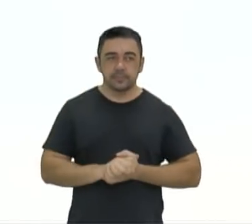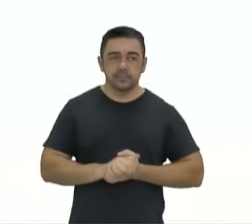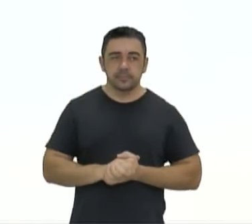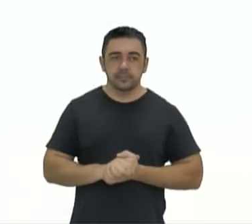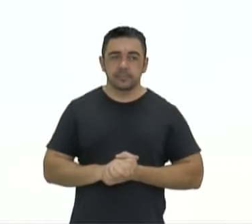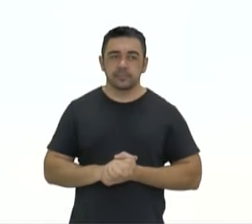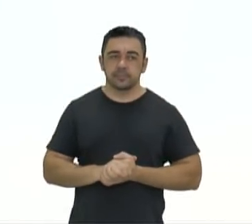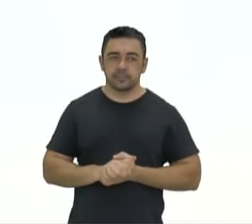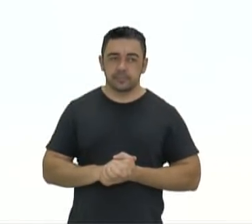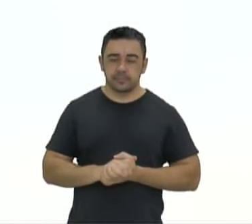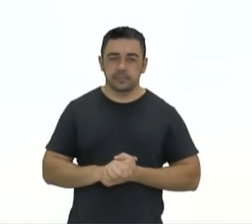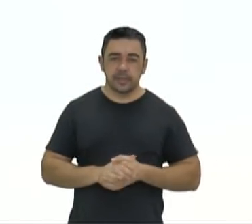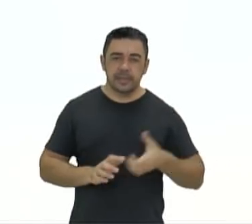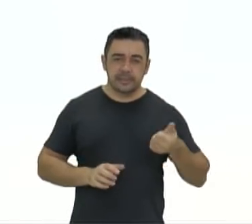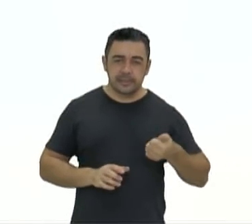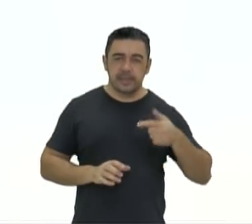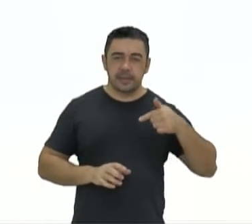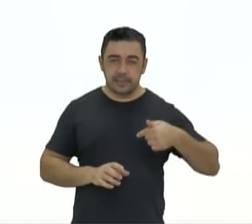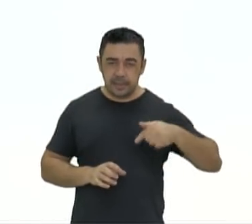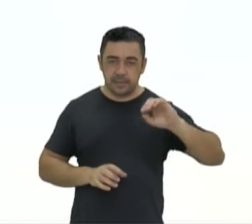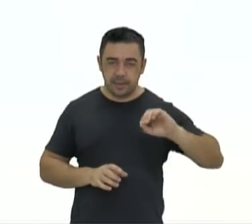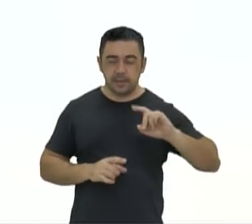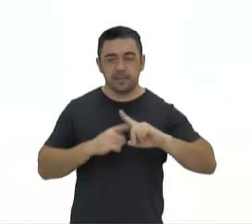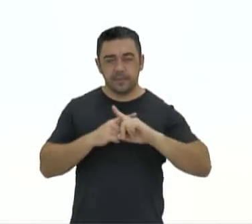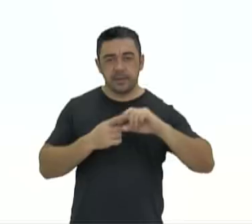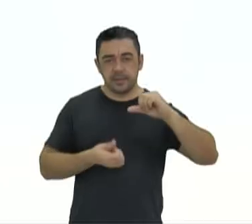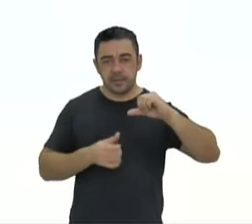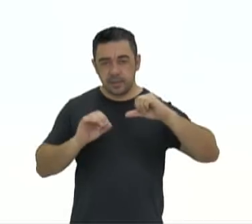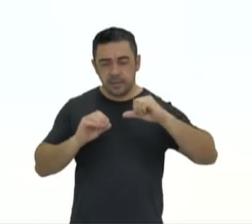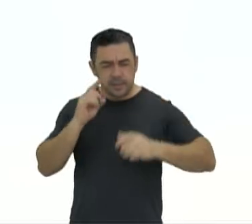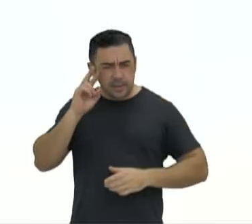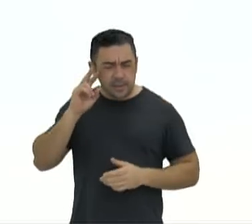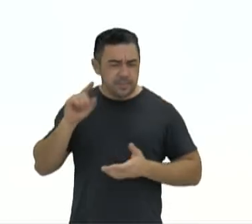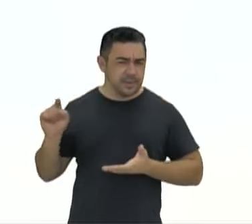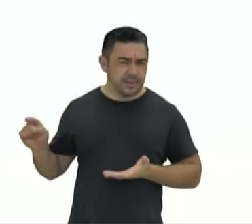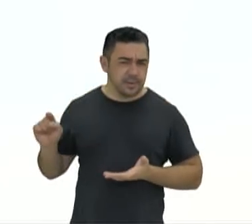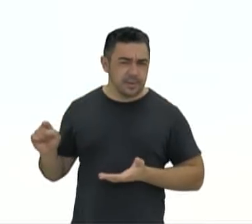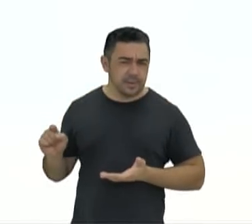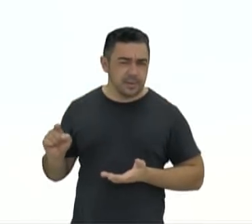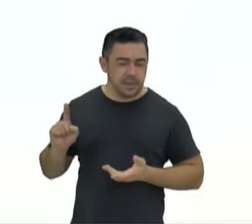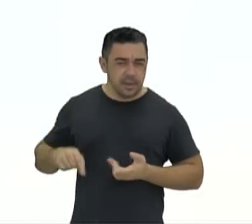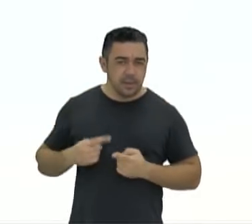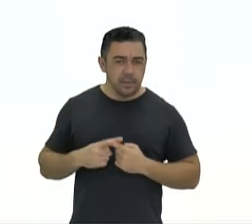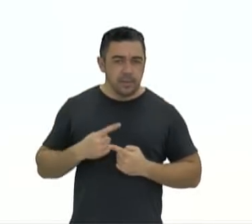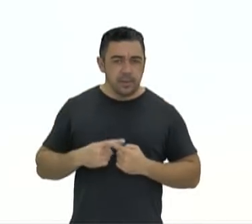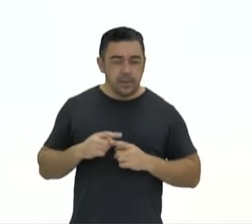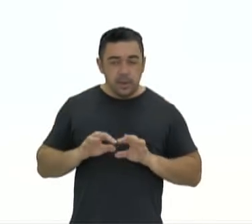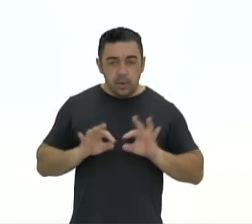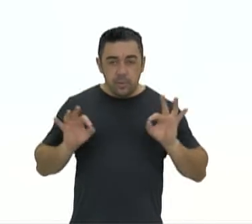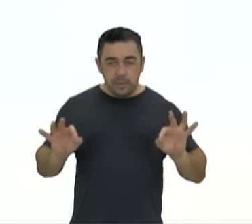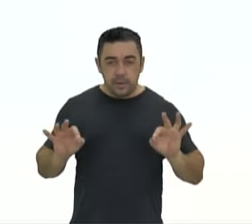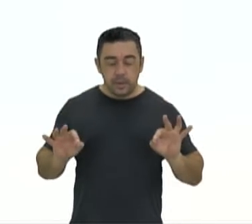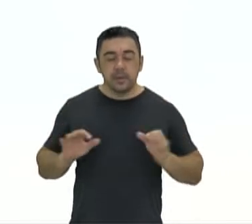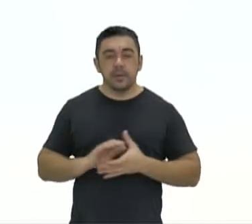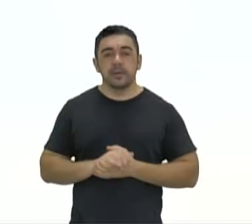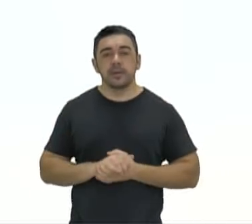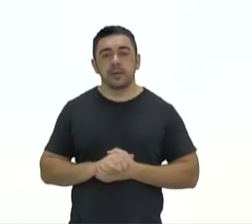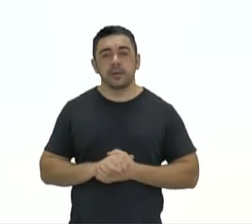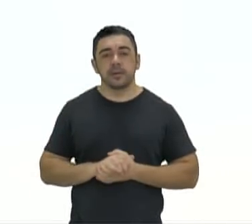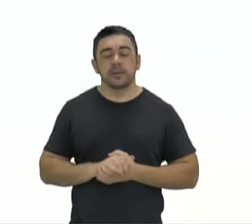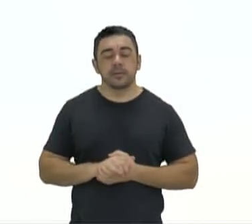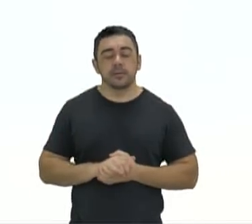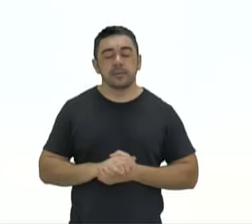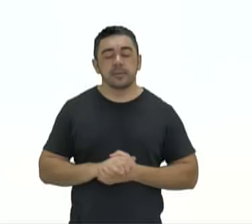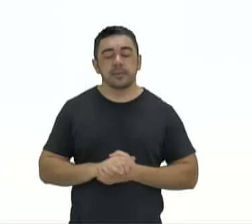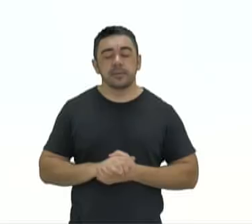vezes a largura. 70 por 60. Porque lembra, comprimento é sempre o lado mais comprido. Então,